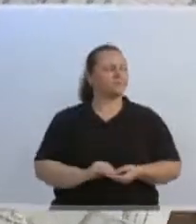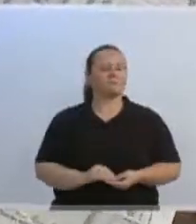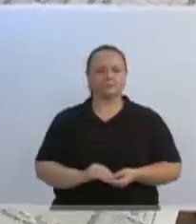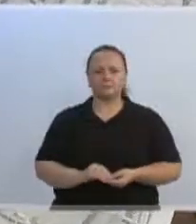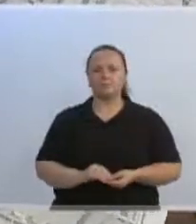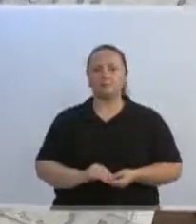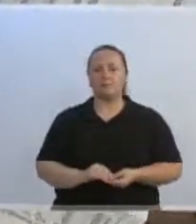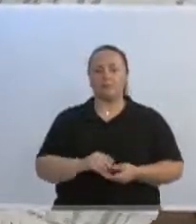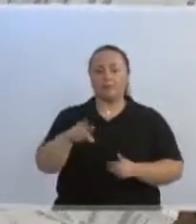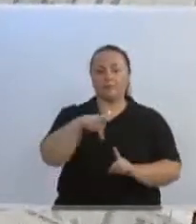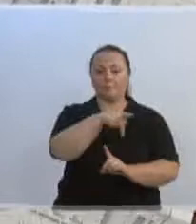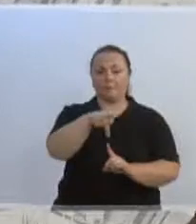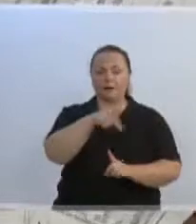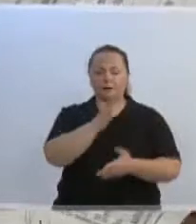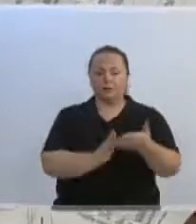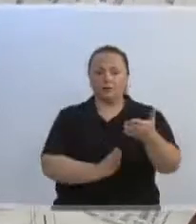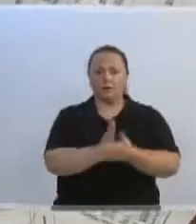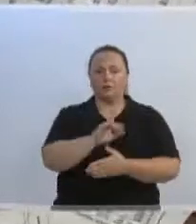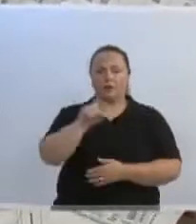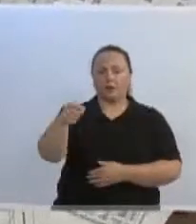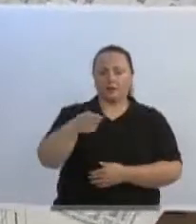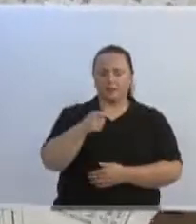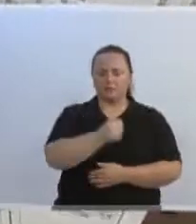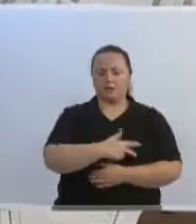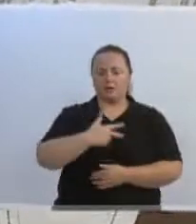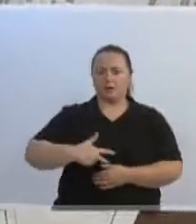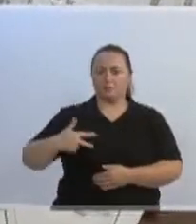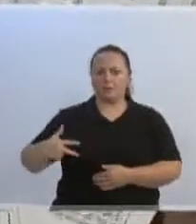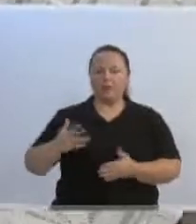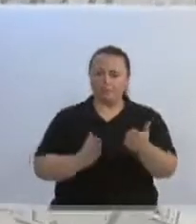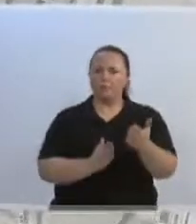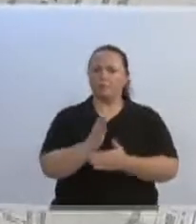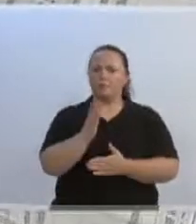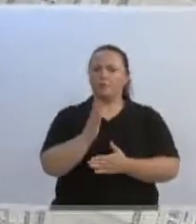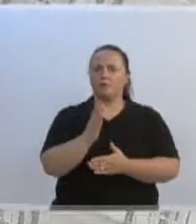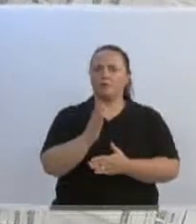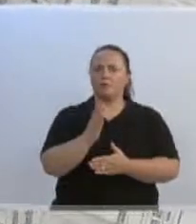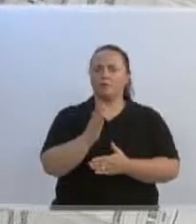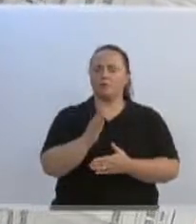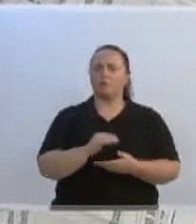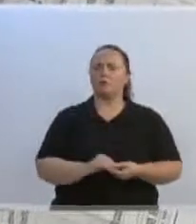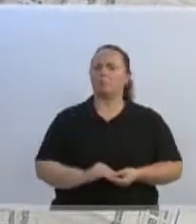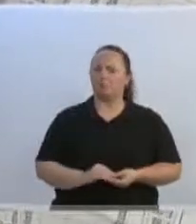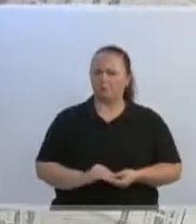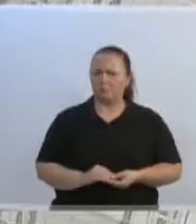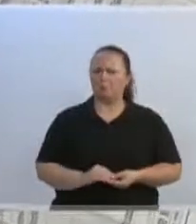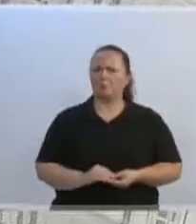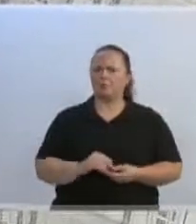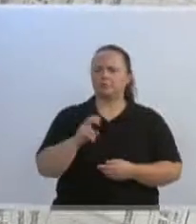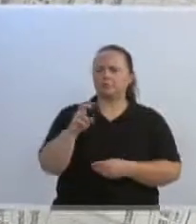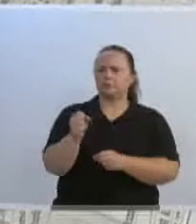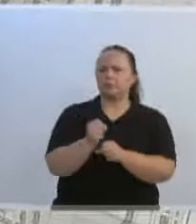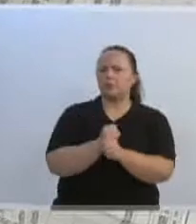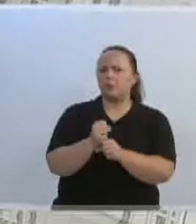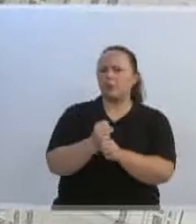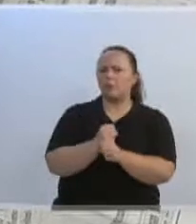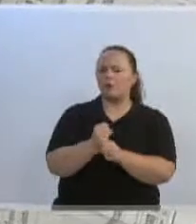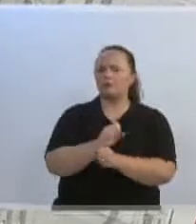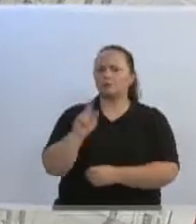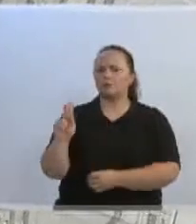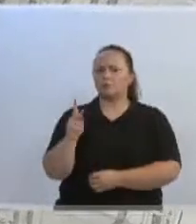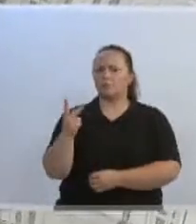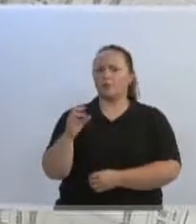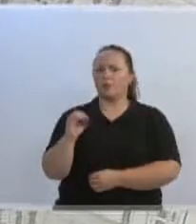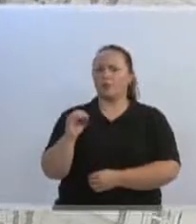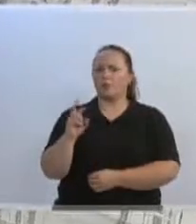aprovado pelo então ex-prefeito João Paulo Kleinbin. Quase 5 anos o Horto Florestal espera